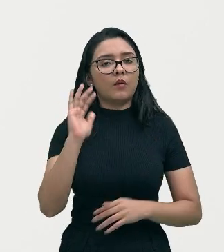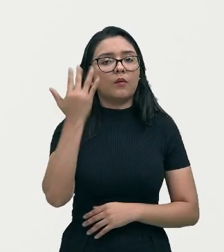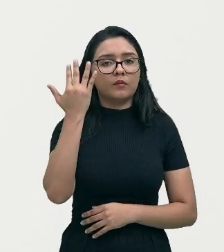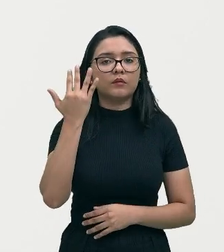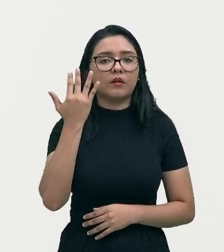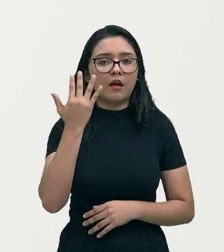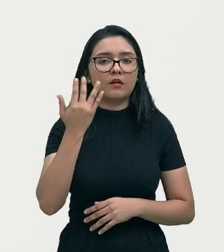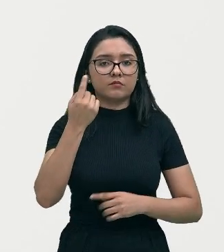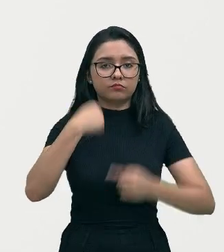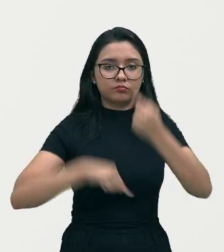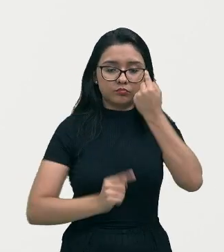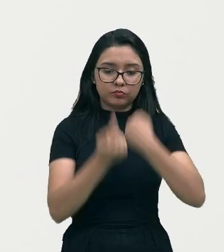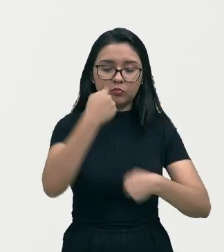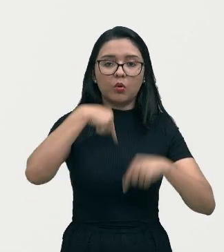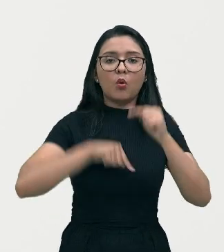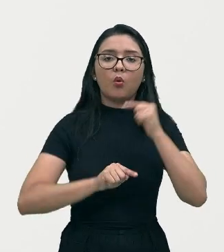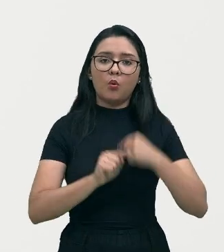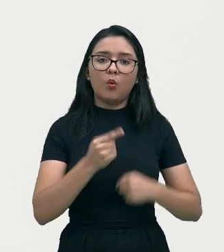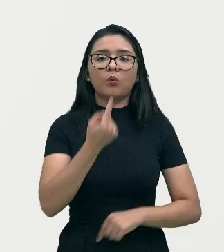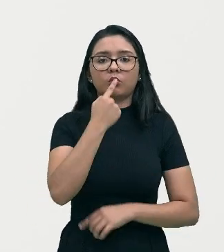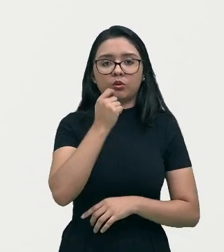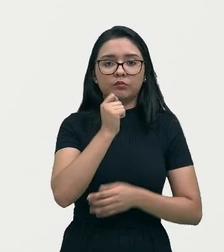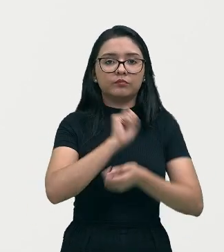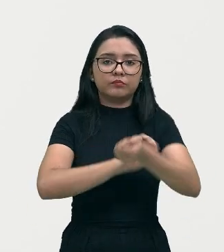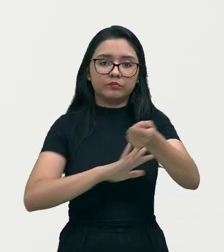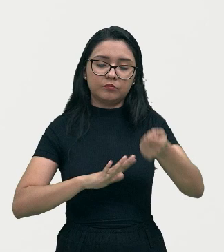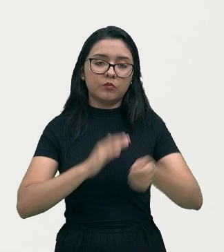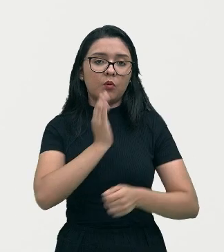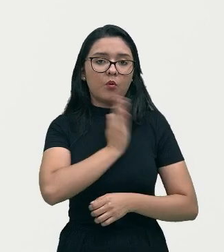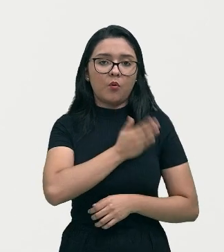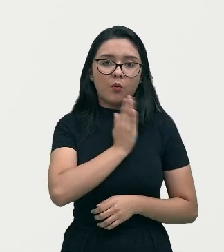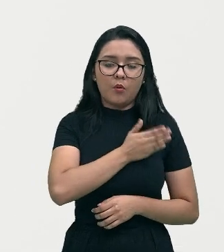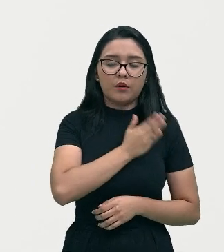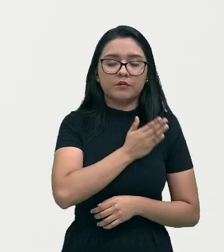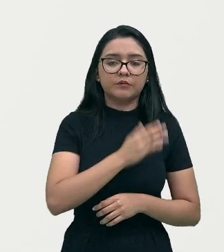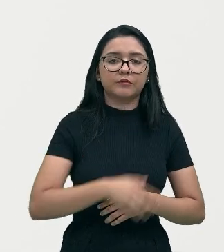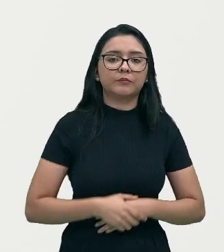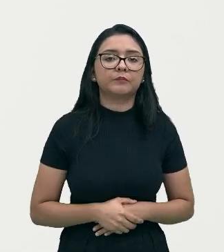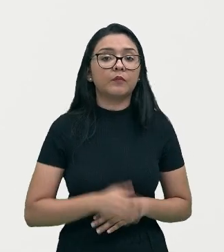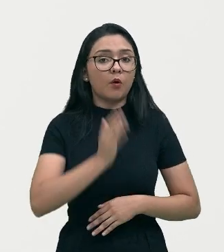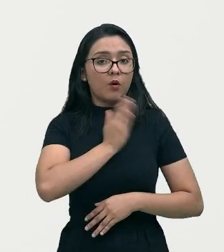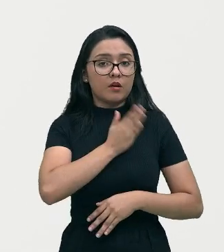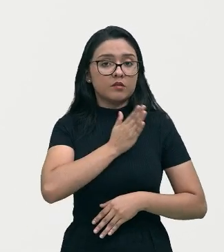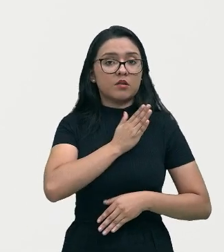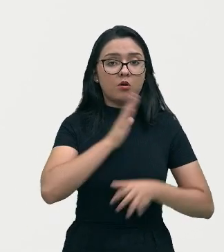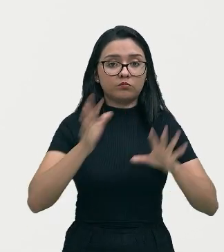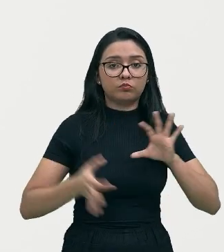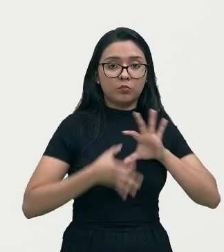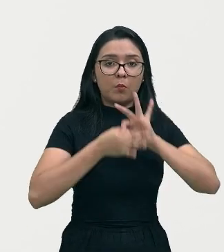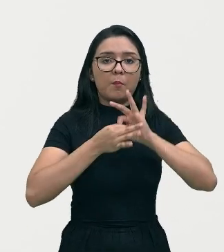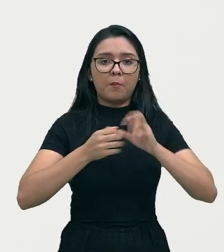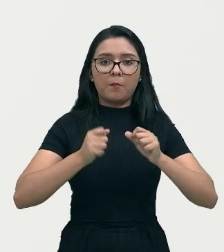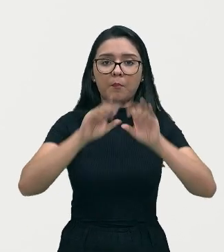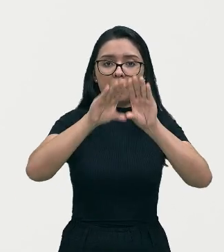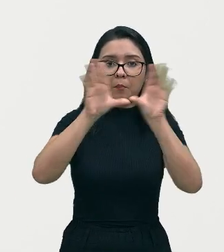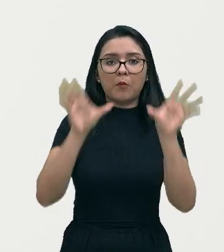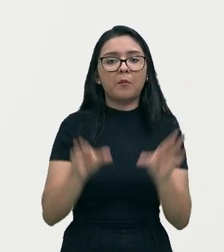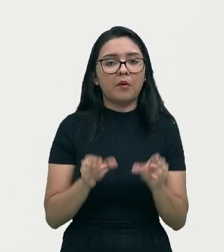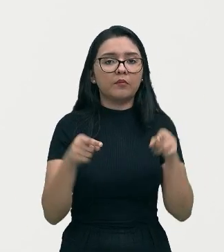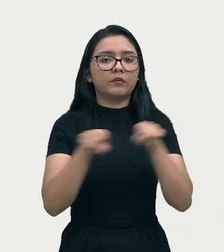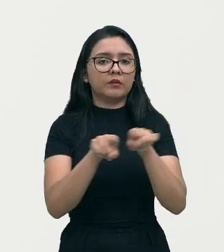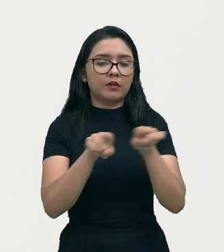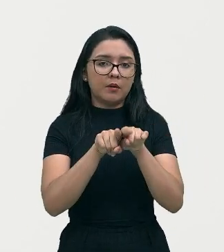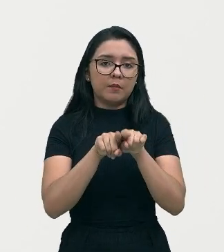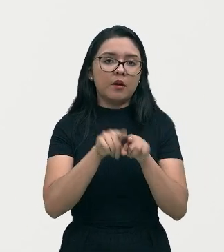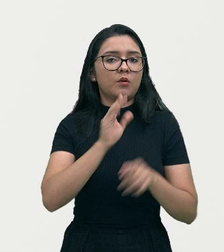a circulação no nosso corpo. Então, pequena circulação é entre o coração e os pulmões, e a grande circulação é entre o coração e